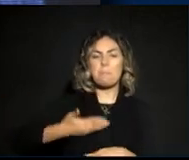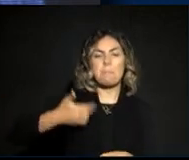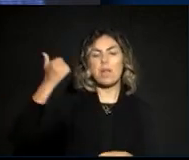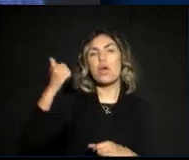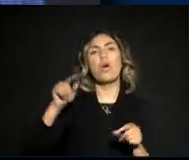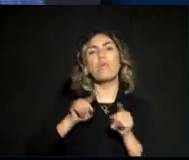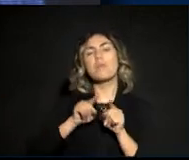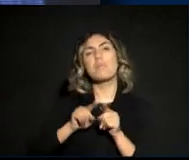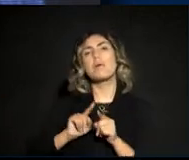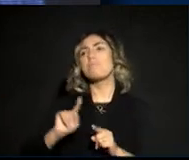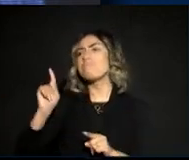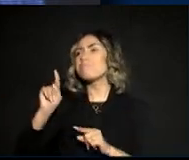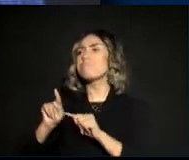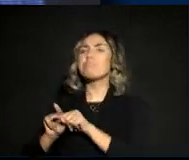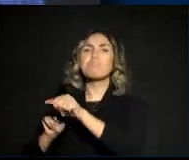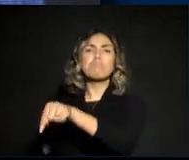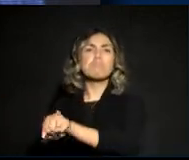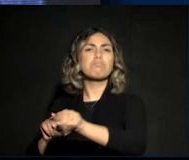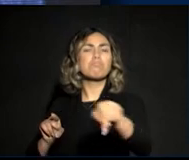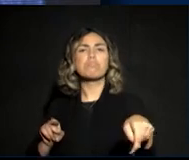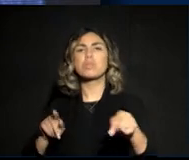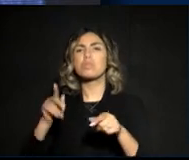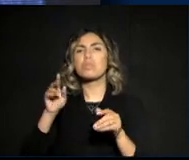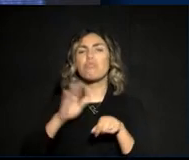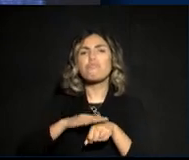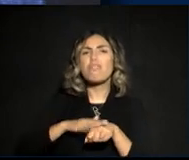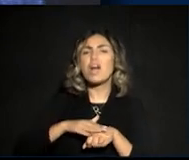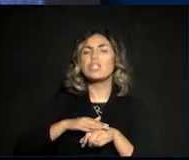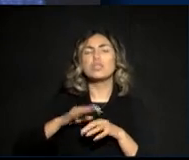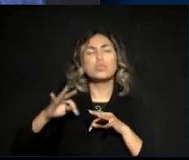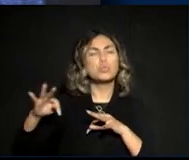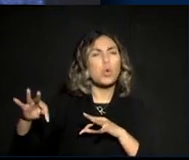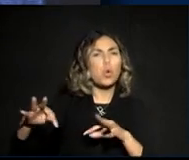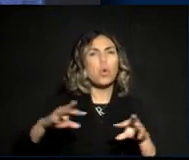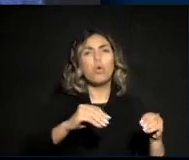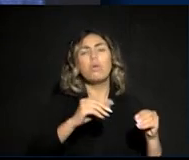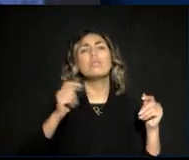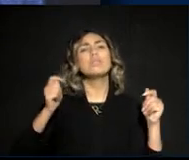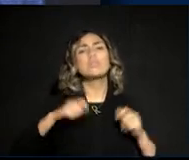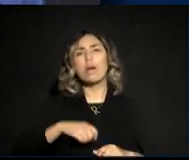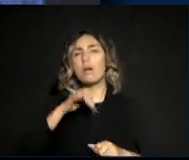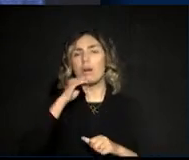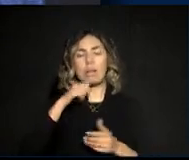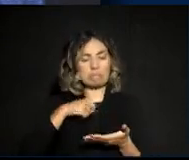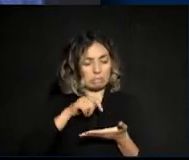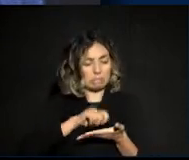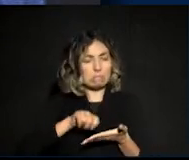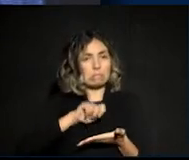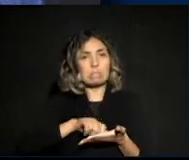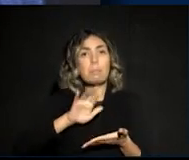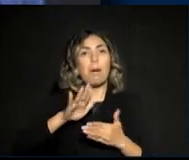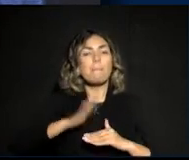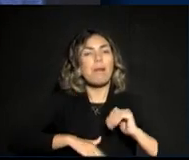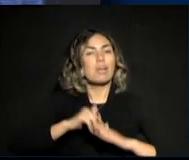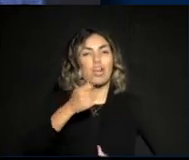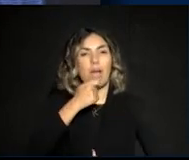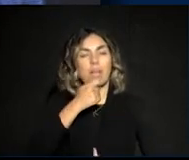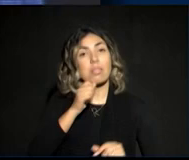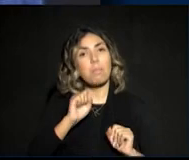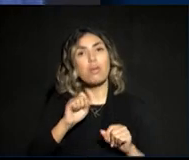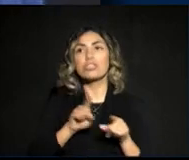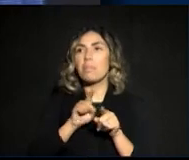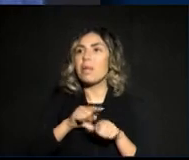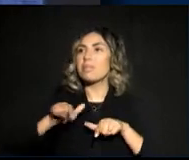requalificar o posto São Sebastião fazer o controle de São Sebastião contou de Caraguatatuba enfim gerado papel uma série de empreendimentos que no final das contas